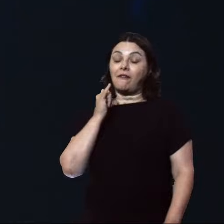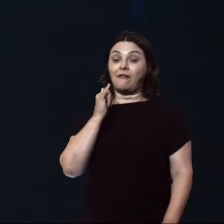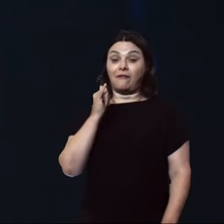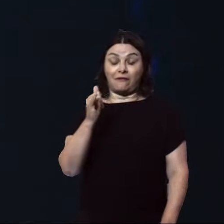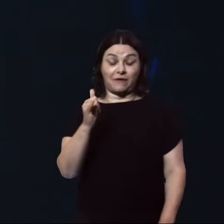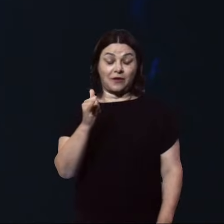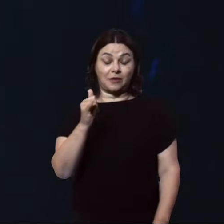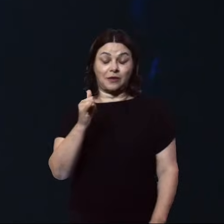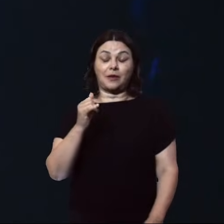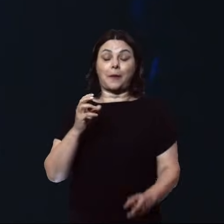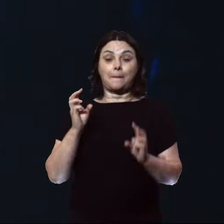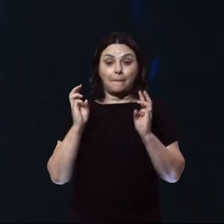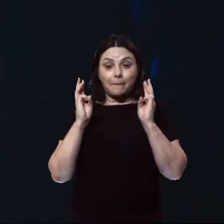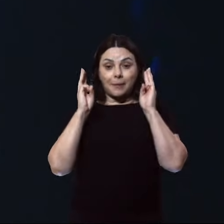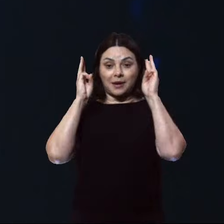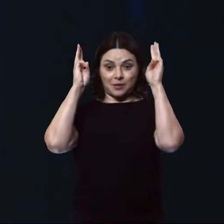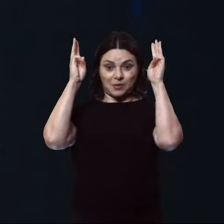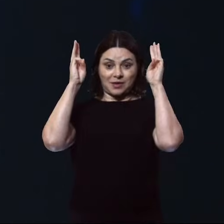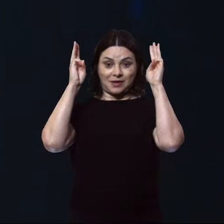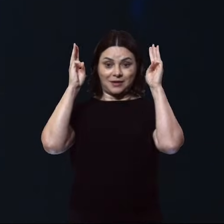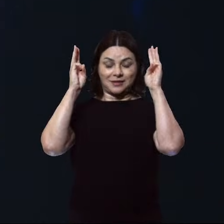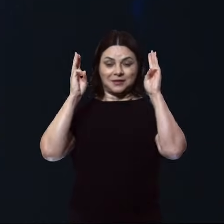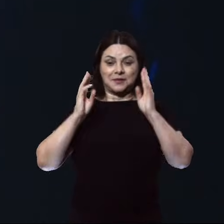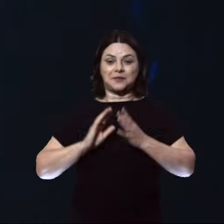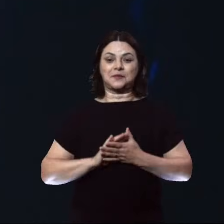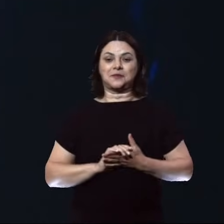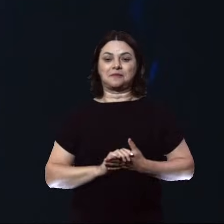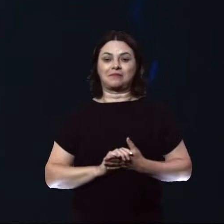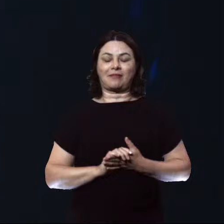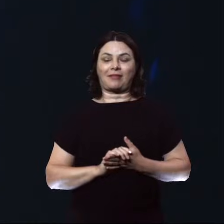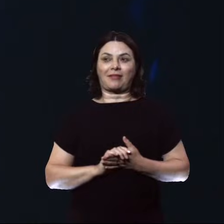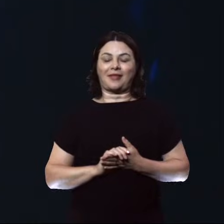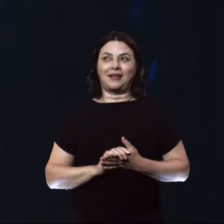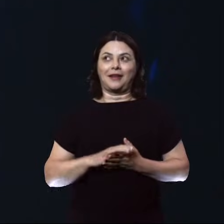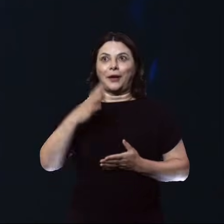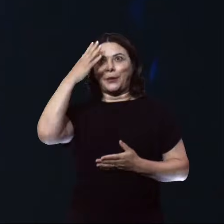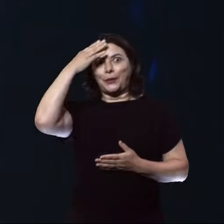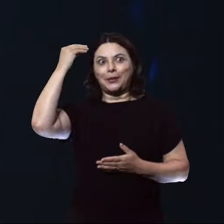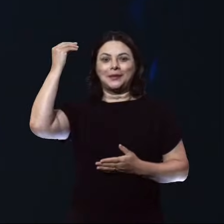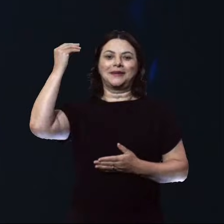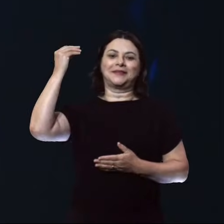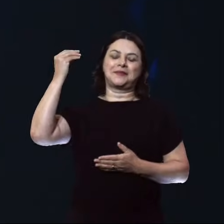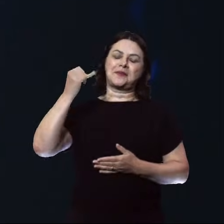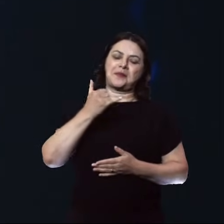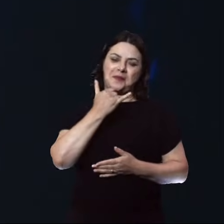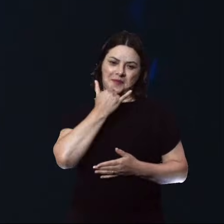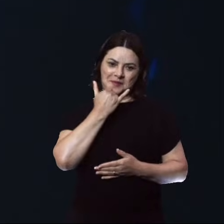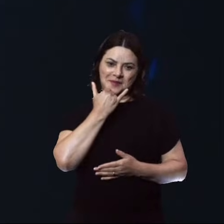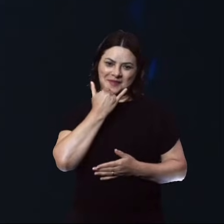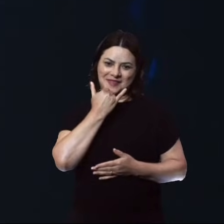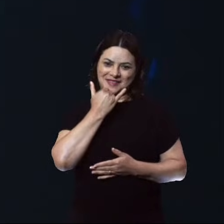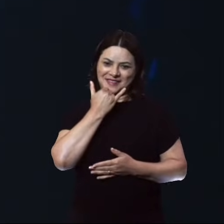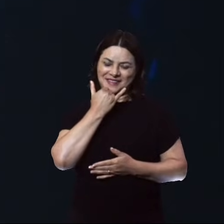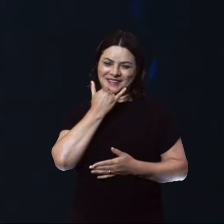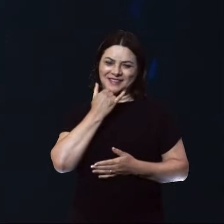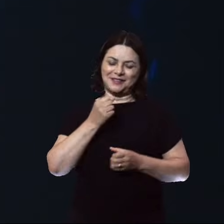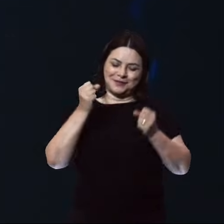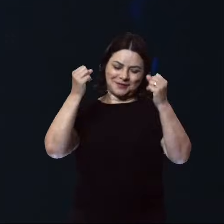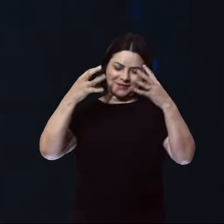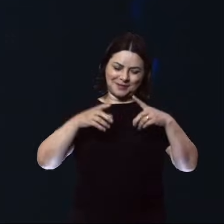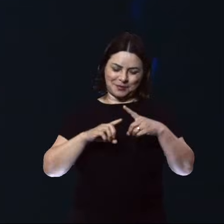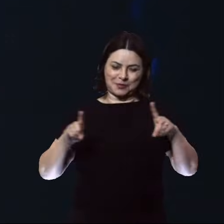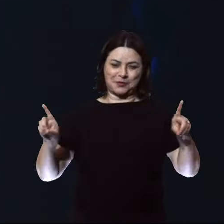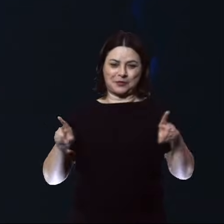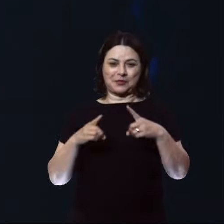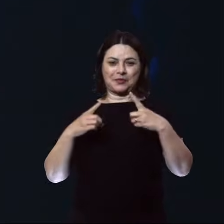né? Você lembra dessa canção? Acabou de me dar um branco aqui, quem me ajuda? Que me faz dizer, Moisés,